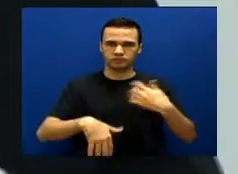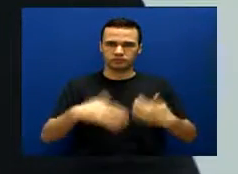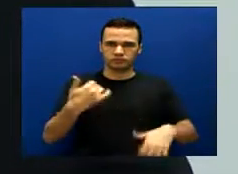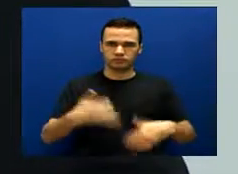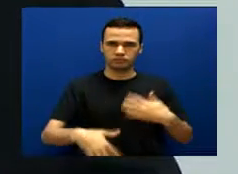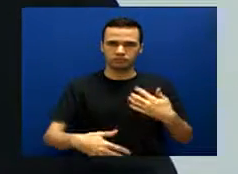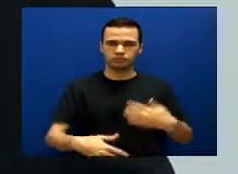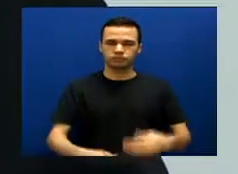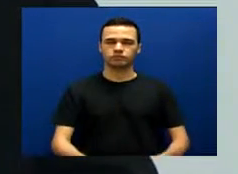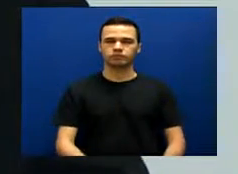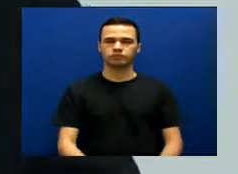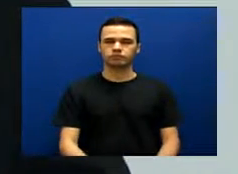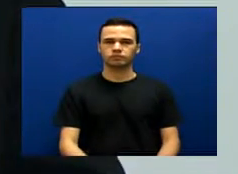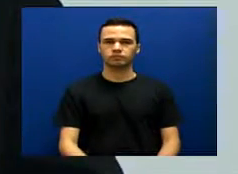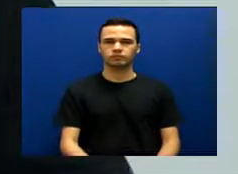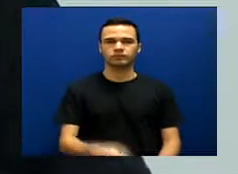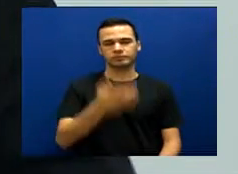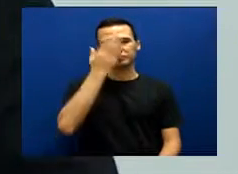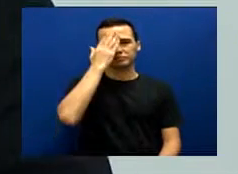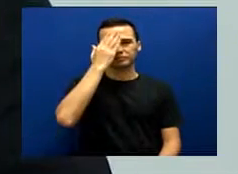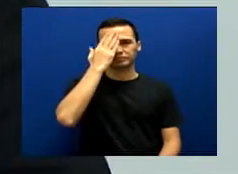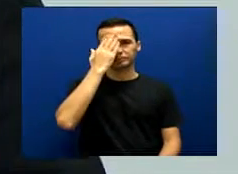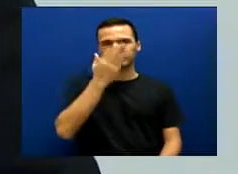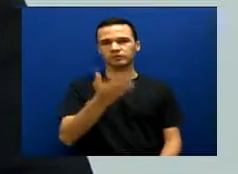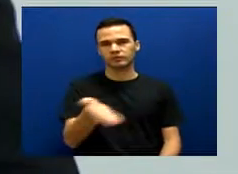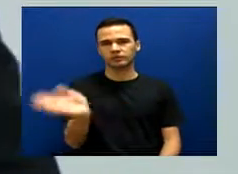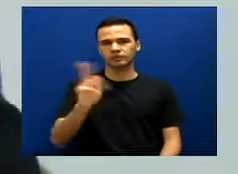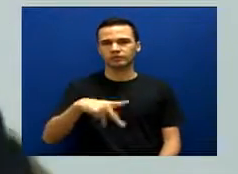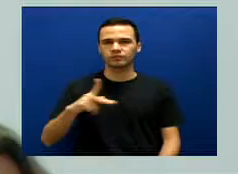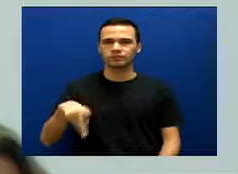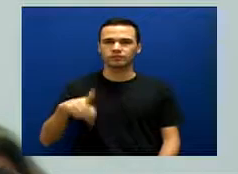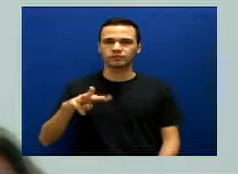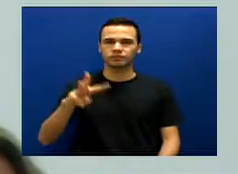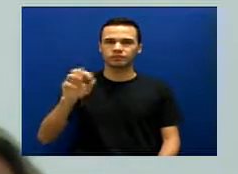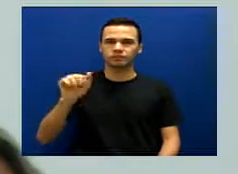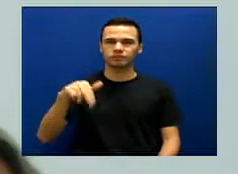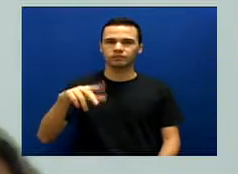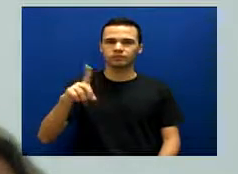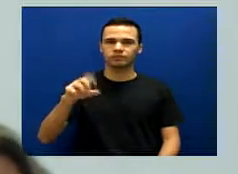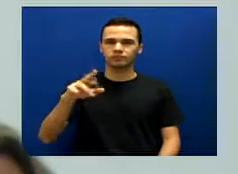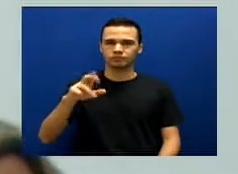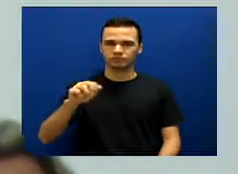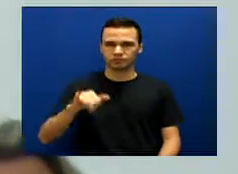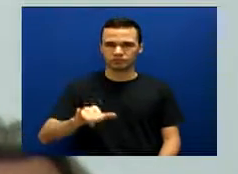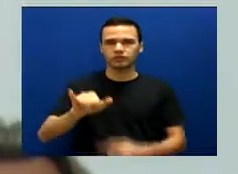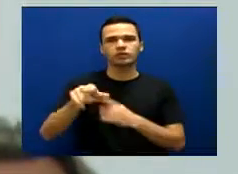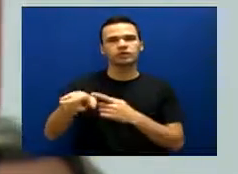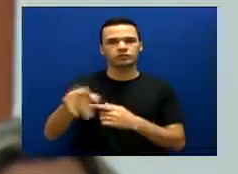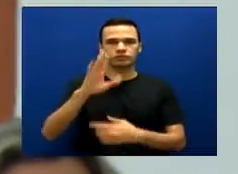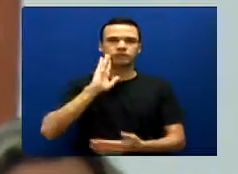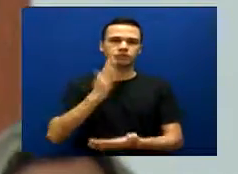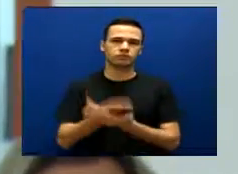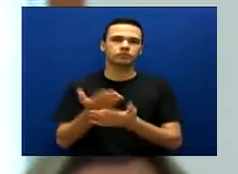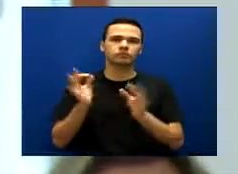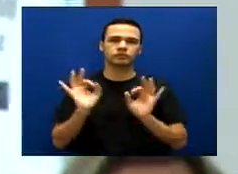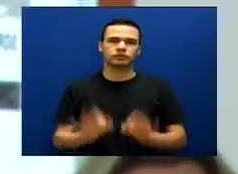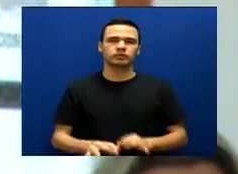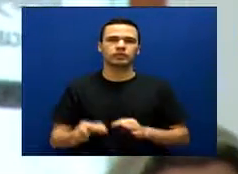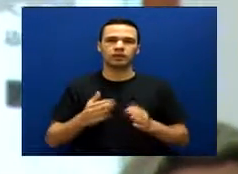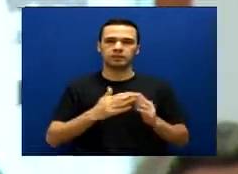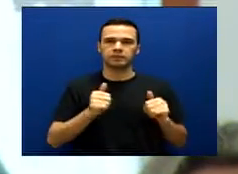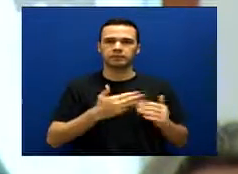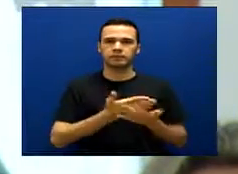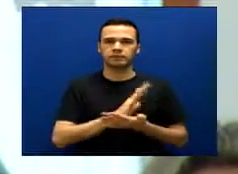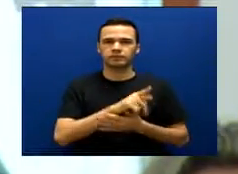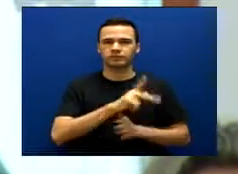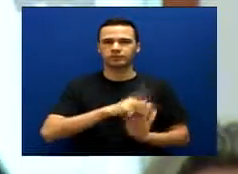que... Eu acredito que o professor Vanderlei Acca tem credibilidade suficiente para pedir a aprovação